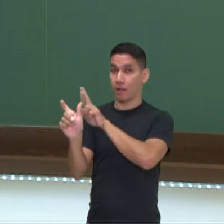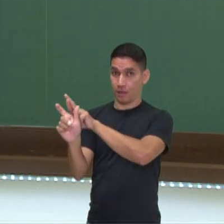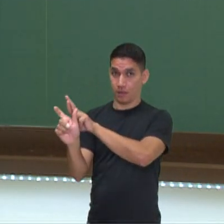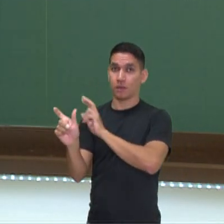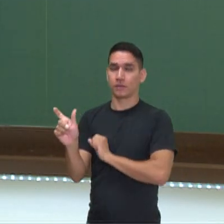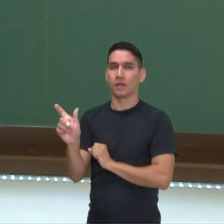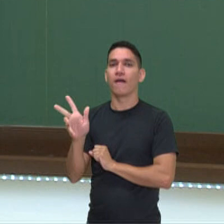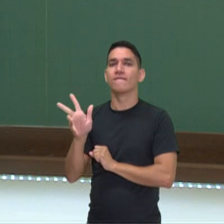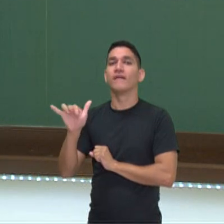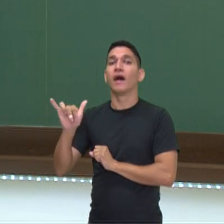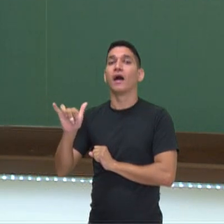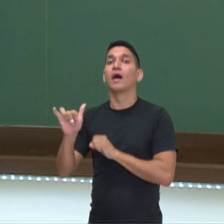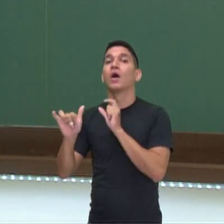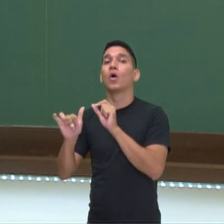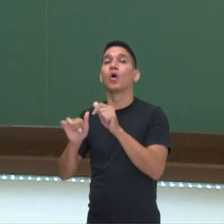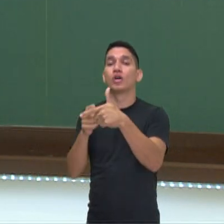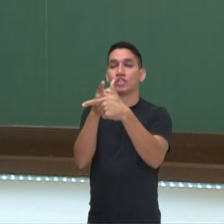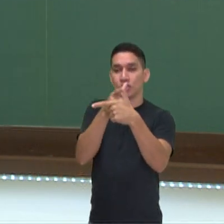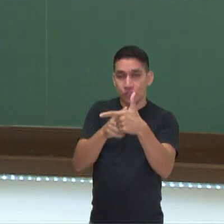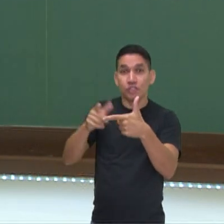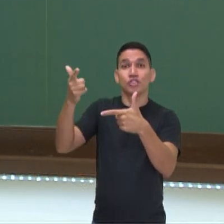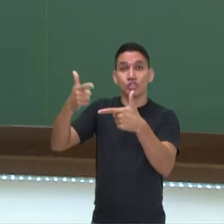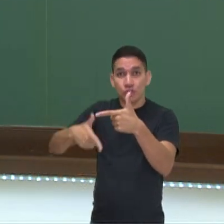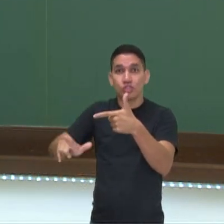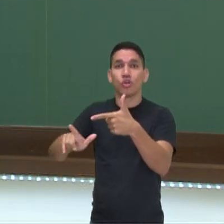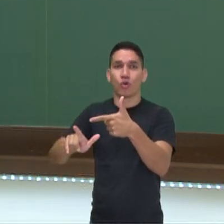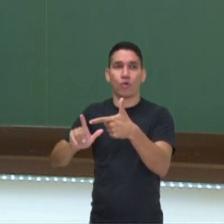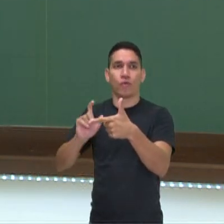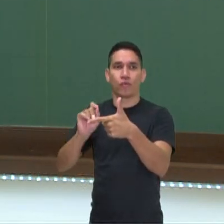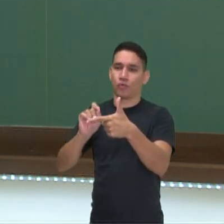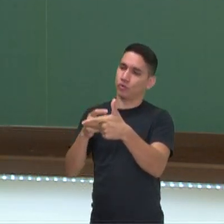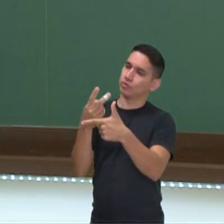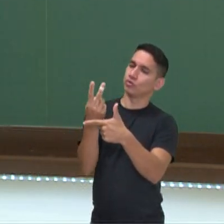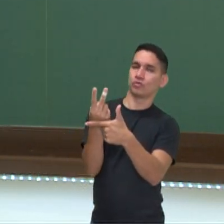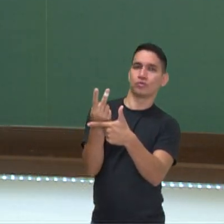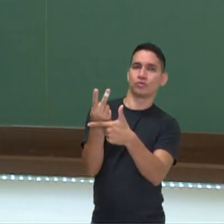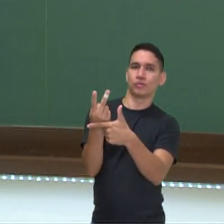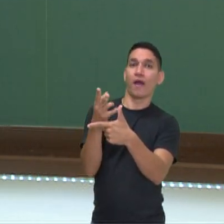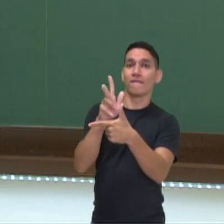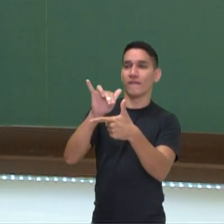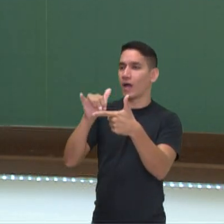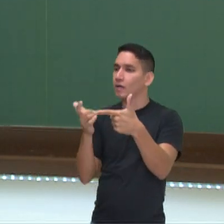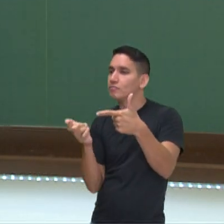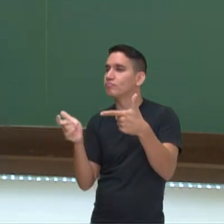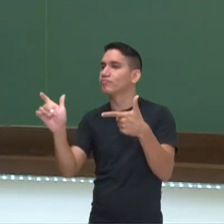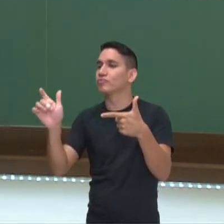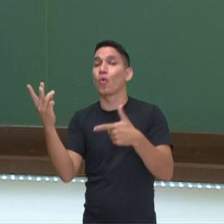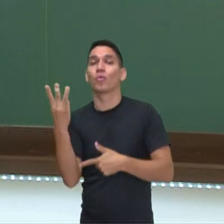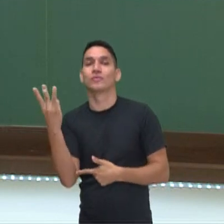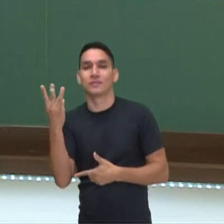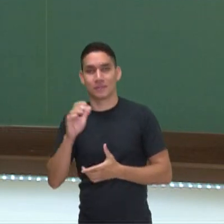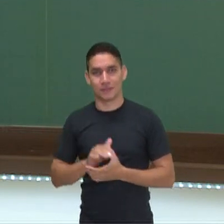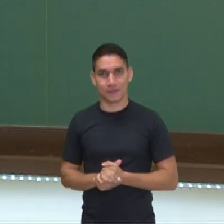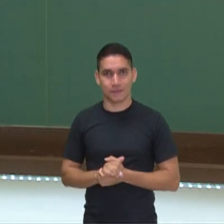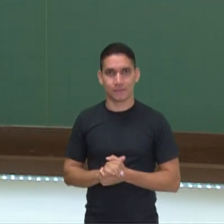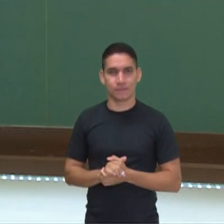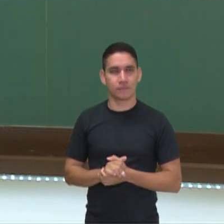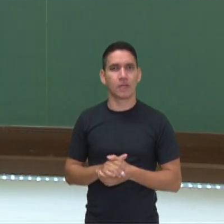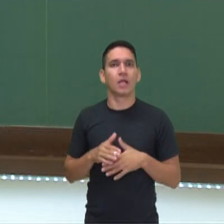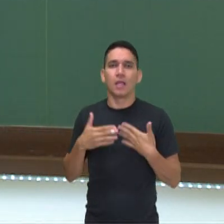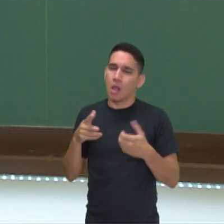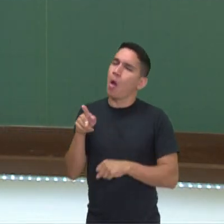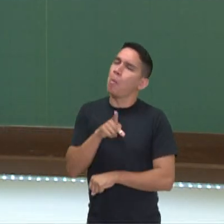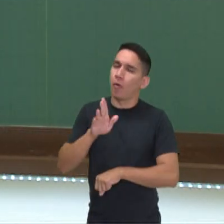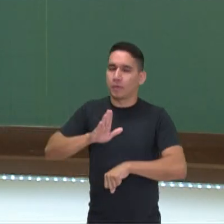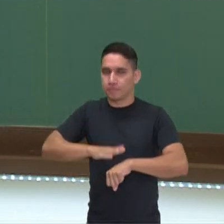segundo quadrinho vocês vão dividir novamente por 2 e vão preencher o terceiro quadrinho então